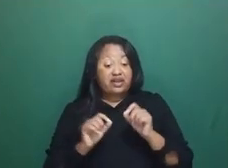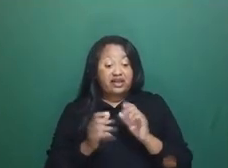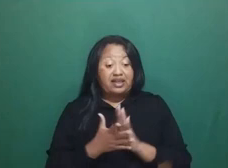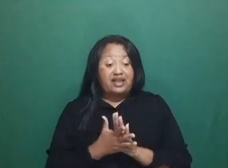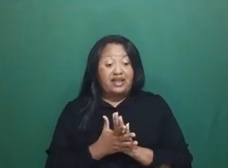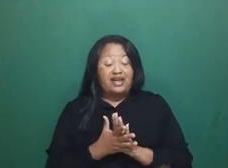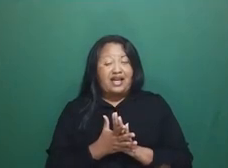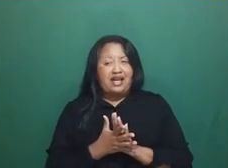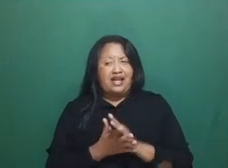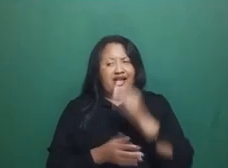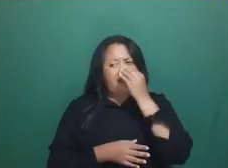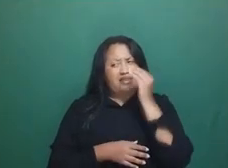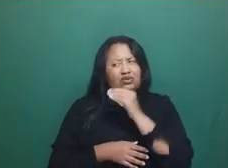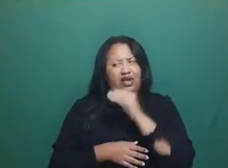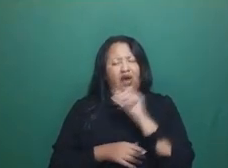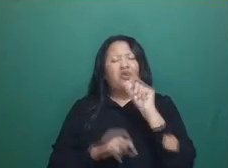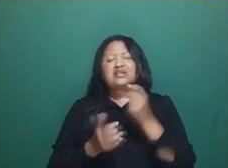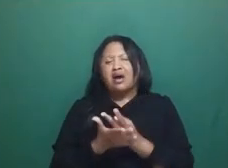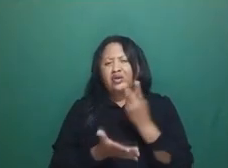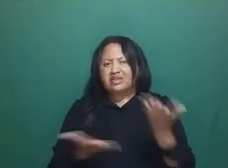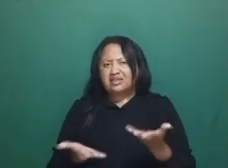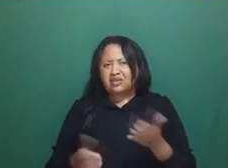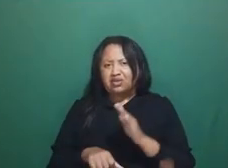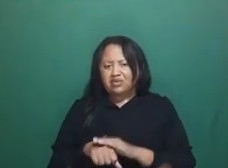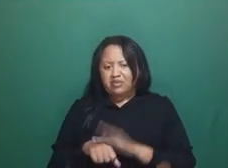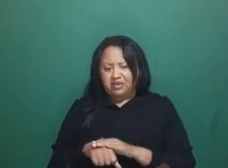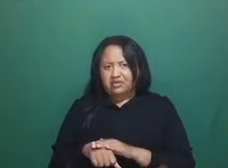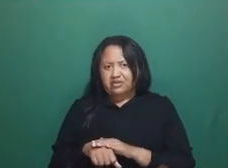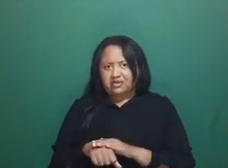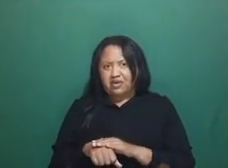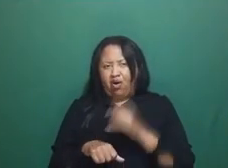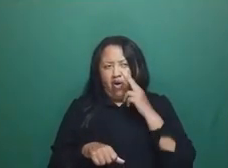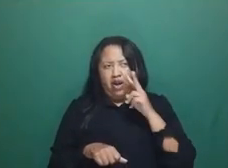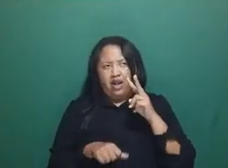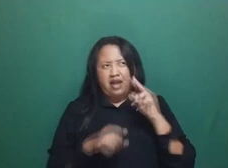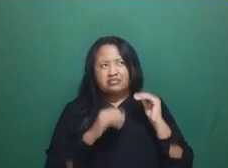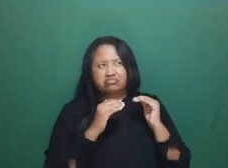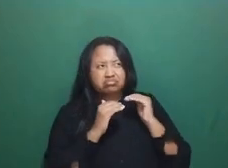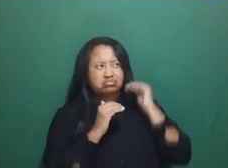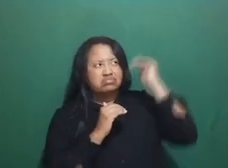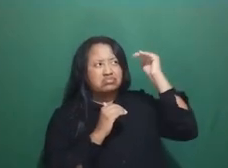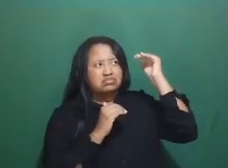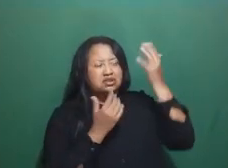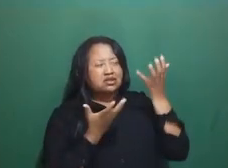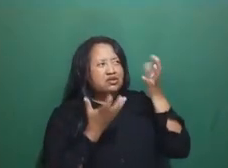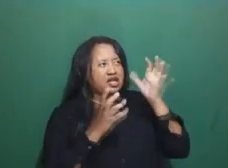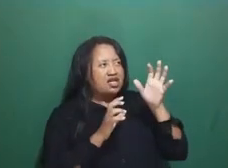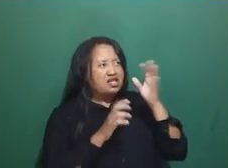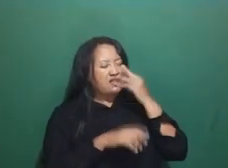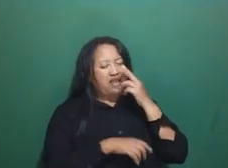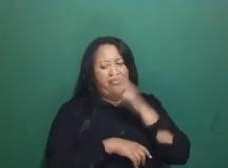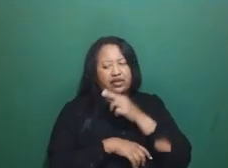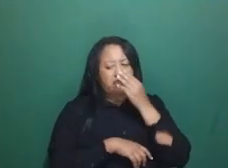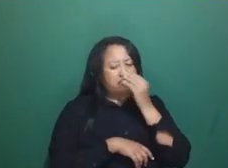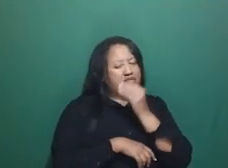como ignorar aquilo que está acontecendo olhar aqui por cima sem enxergar fazer de conta que